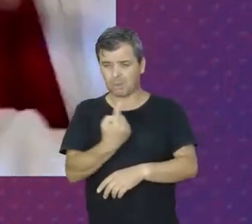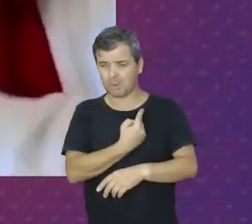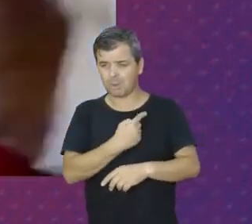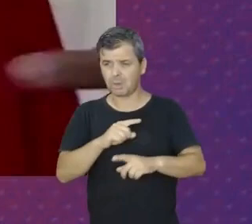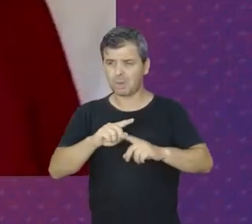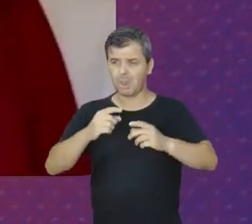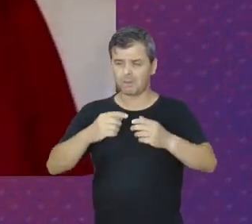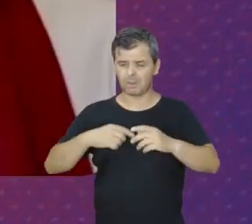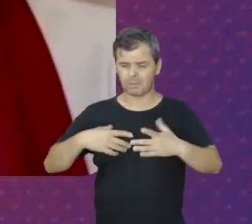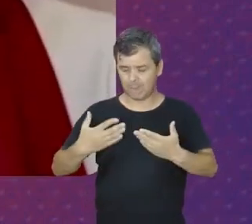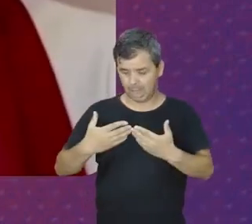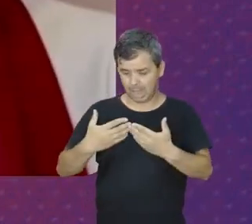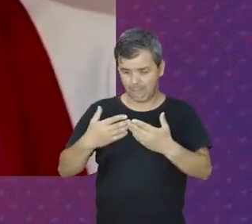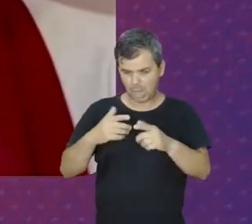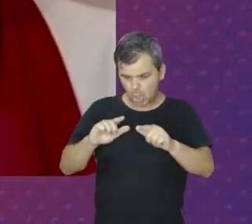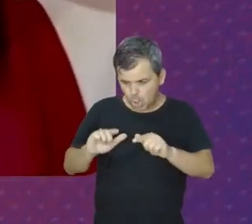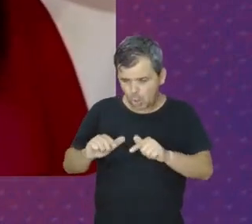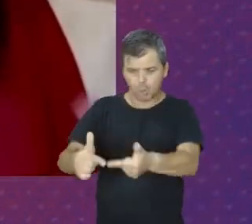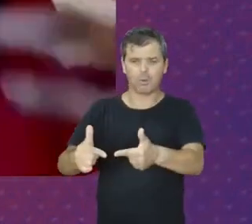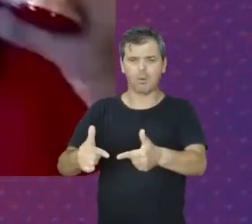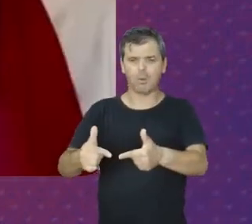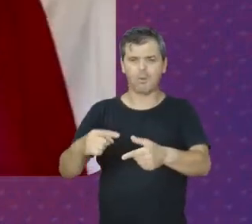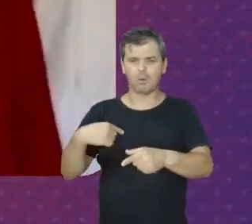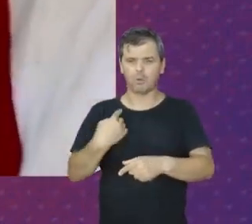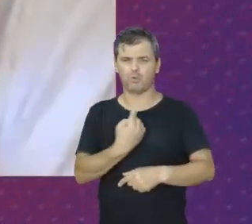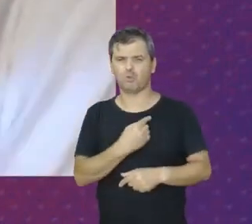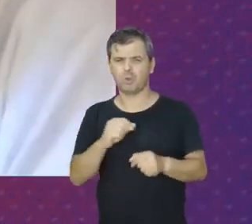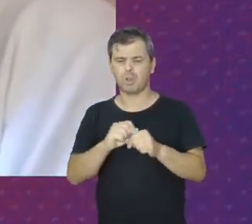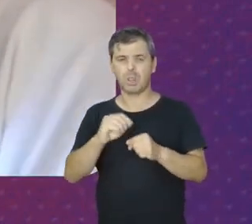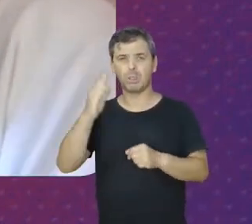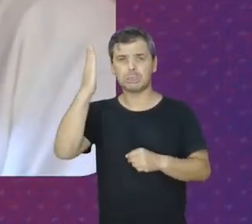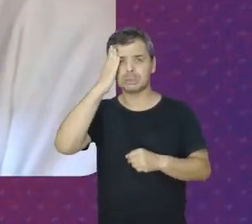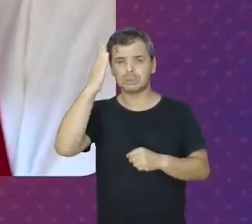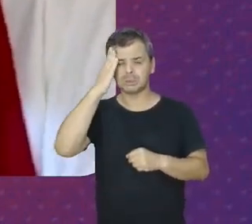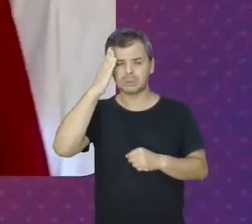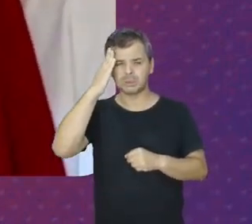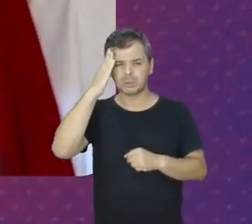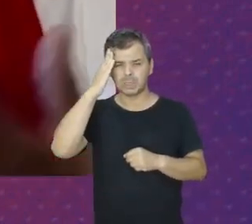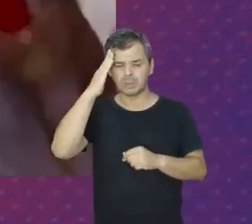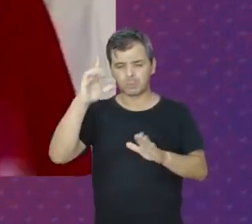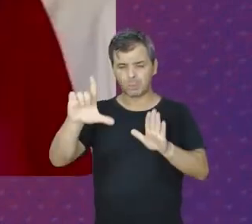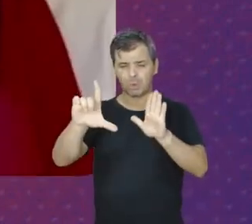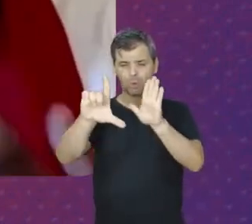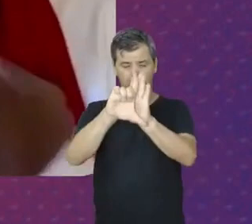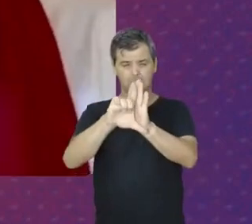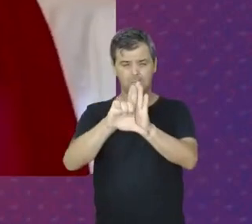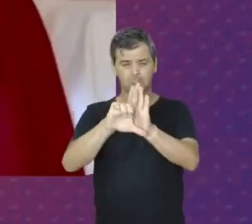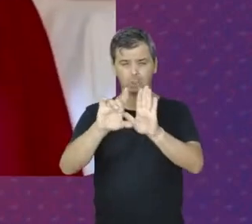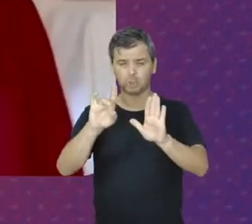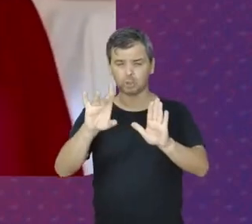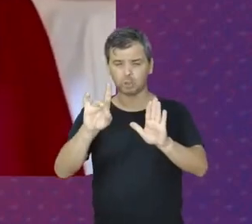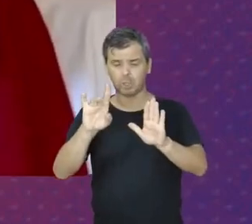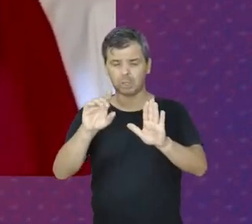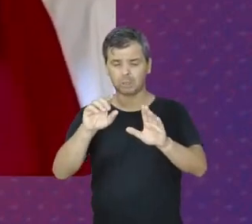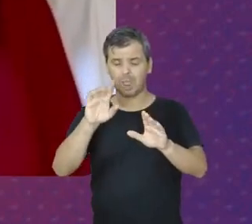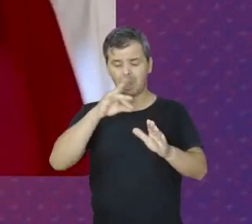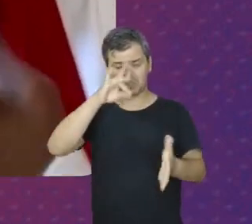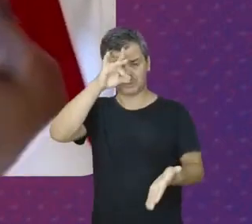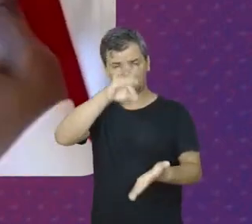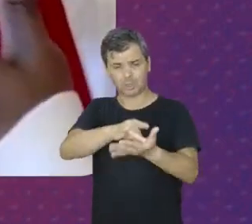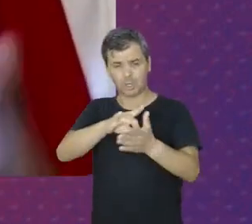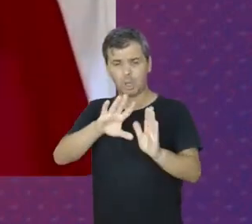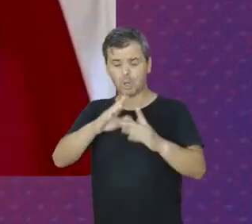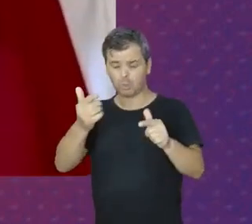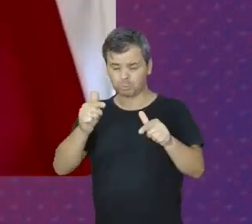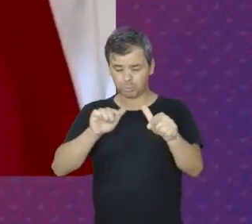gente descruzar os braços, passa por a gente compreender que uma lei só ela é eficaz quando tem